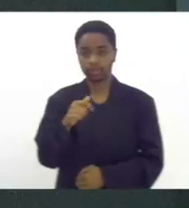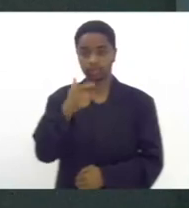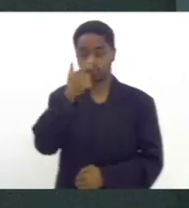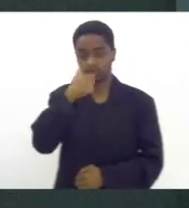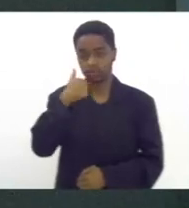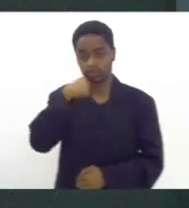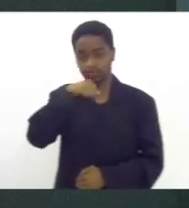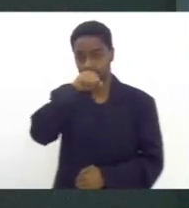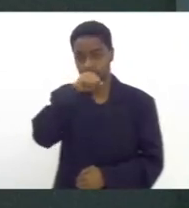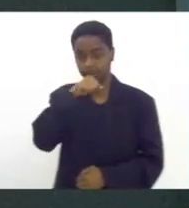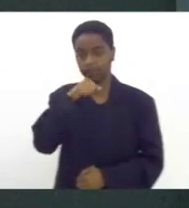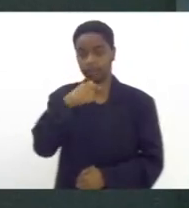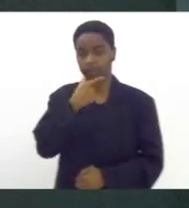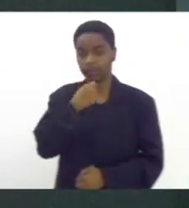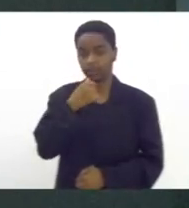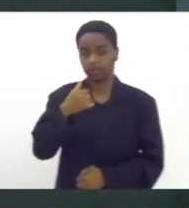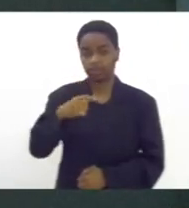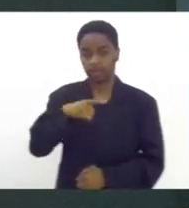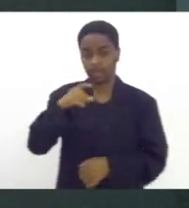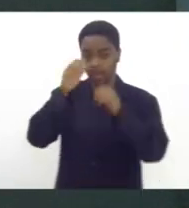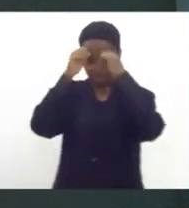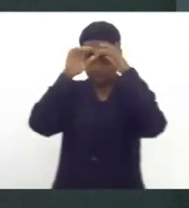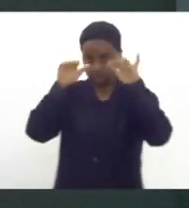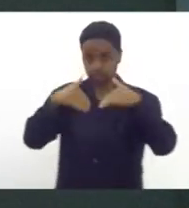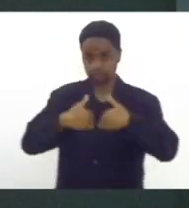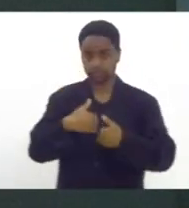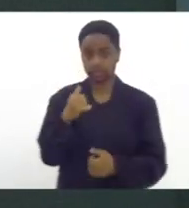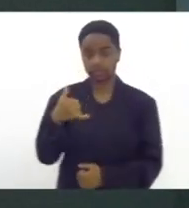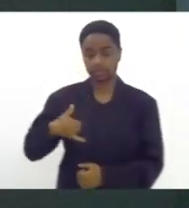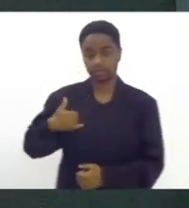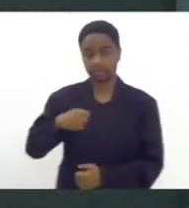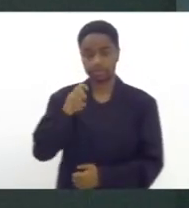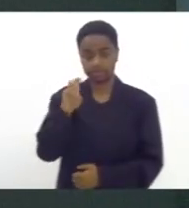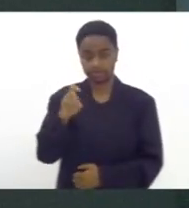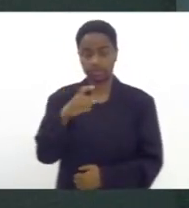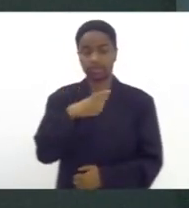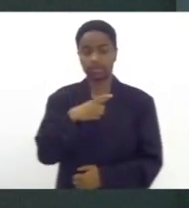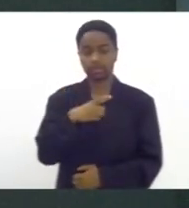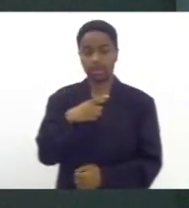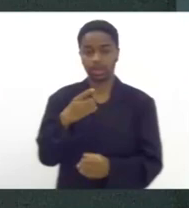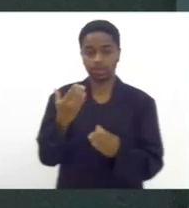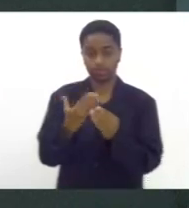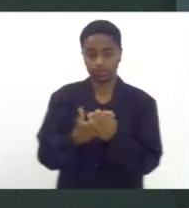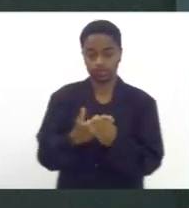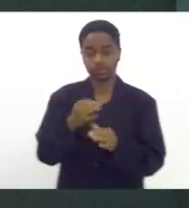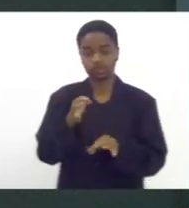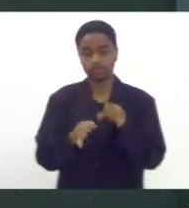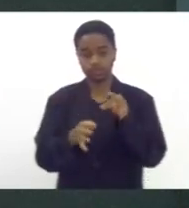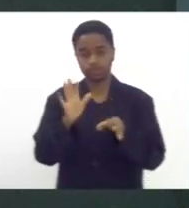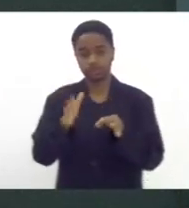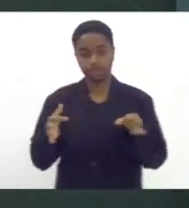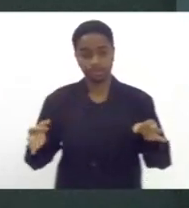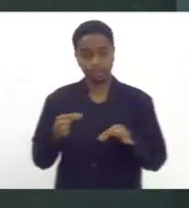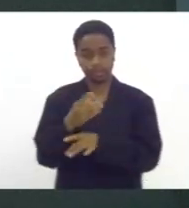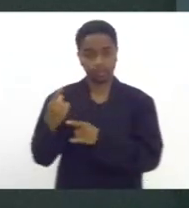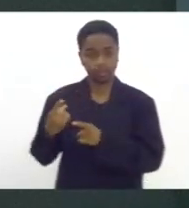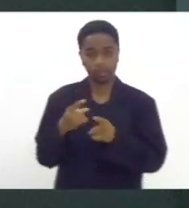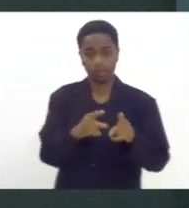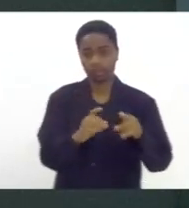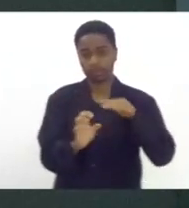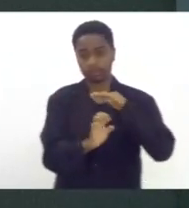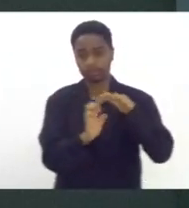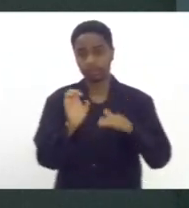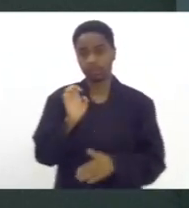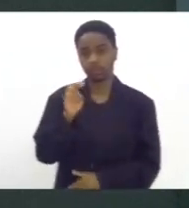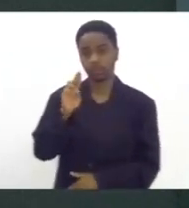de 5 anos nós temos uma sentença judicial já definitiva contra a Unimed que desde